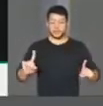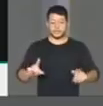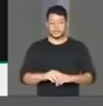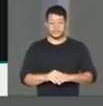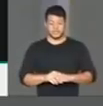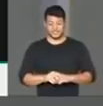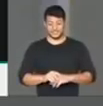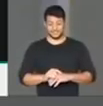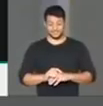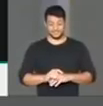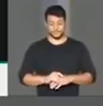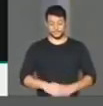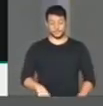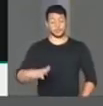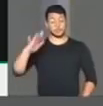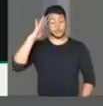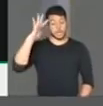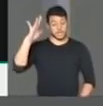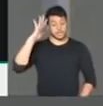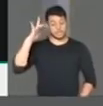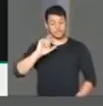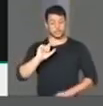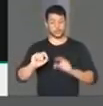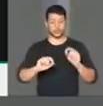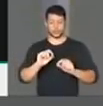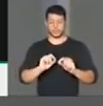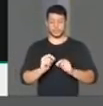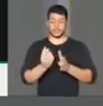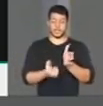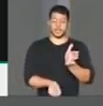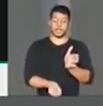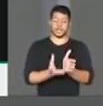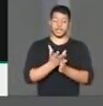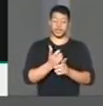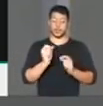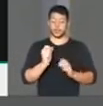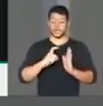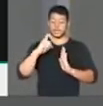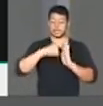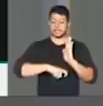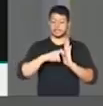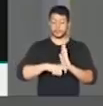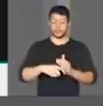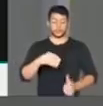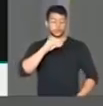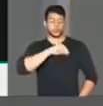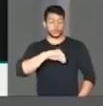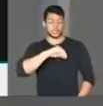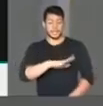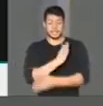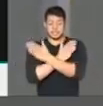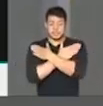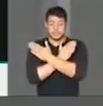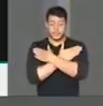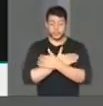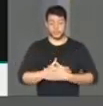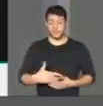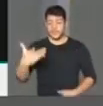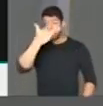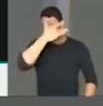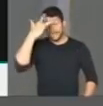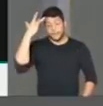905. Para se ter uma ideia, presidente, ela cria um imposto para o salário de desemprego. Você é desempregado,